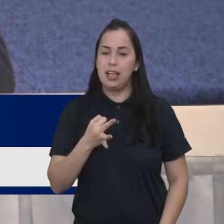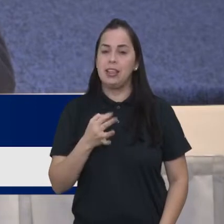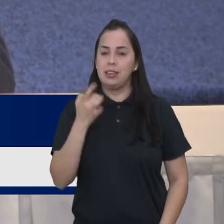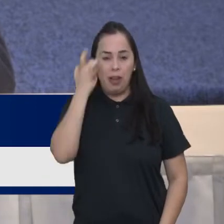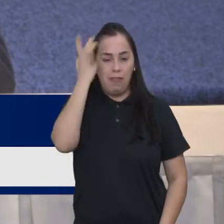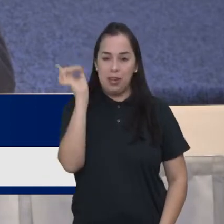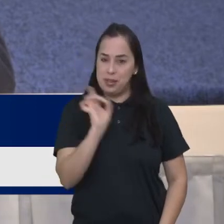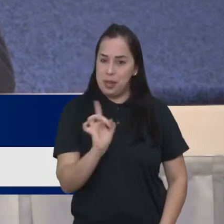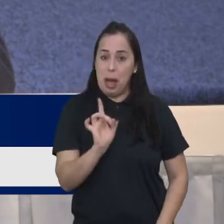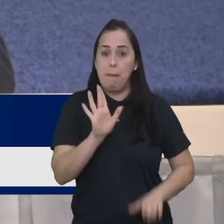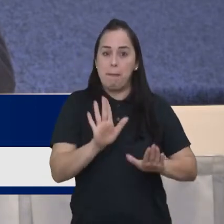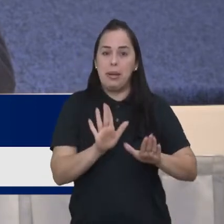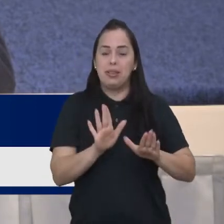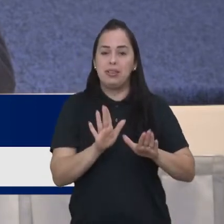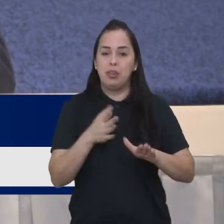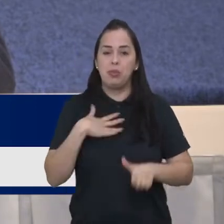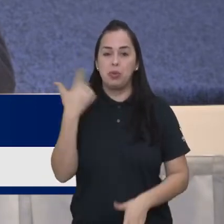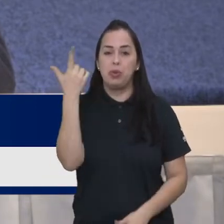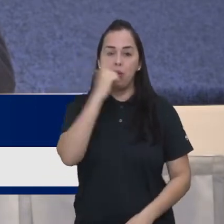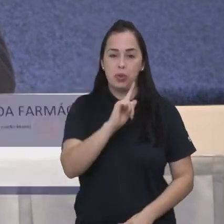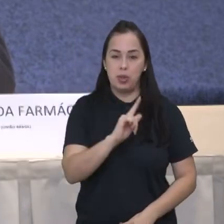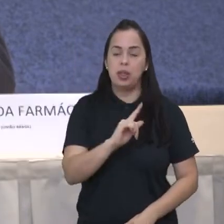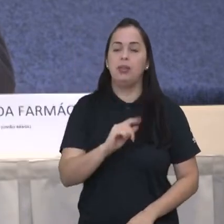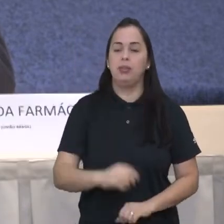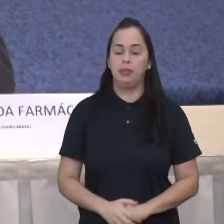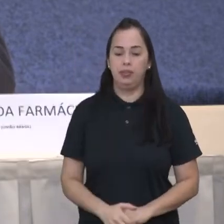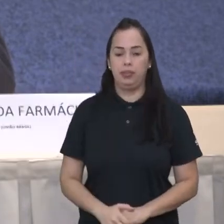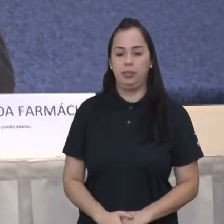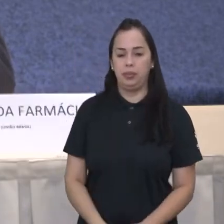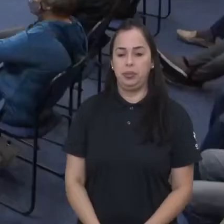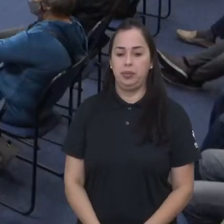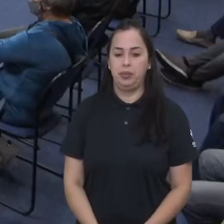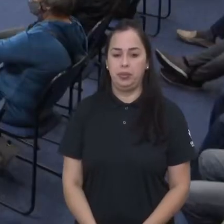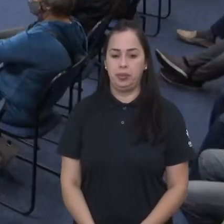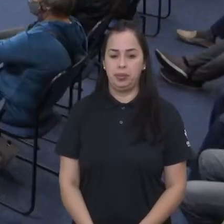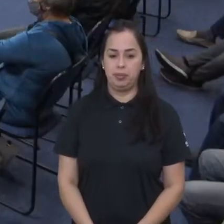mas vamos trazer bons frutos, se Deus permitir.